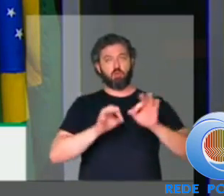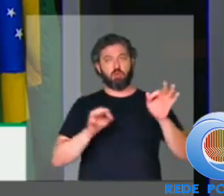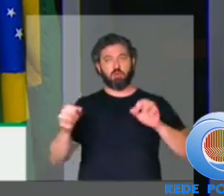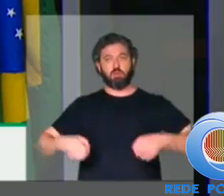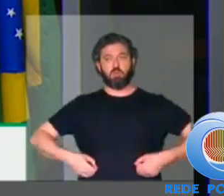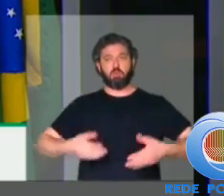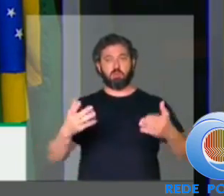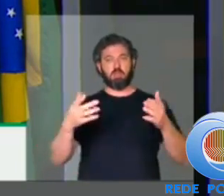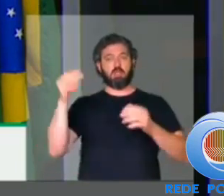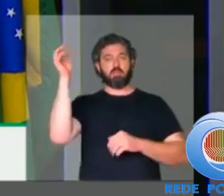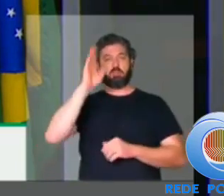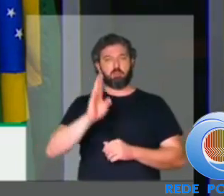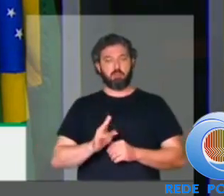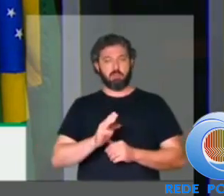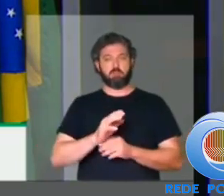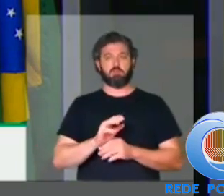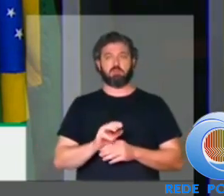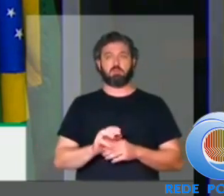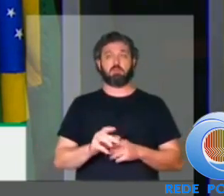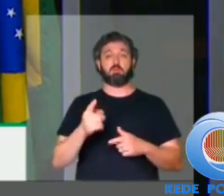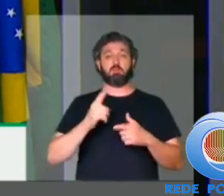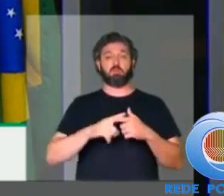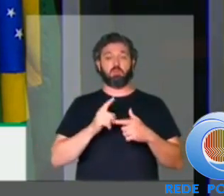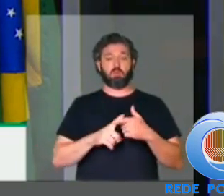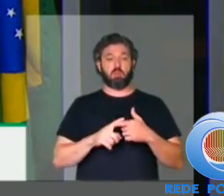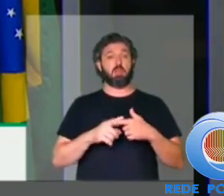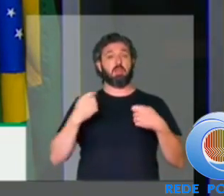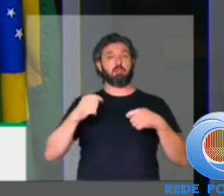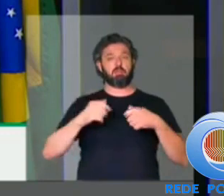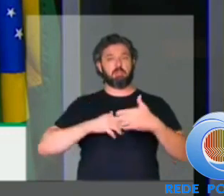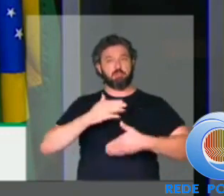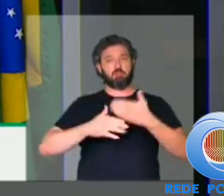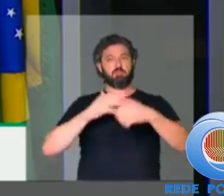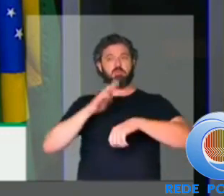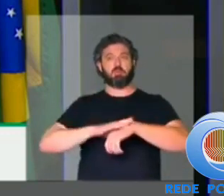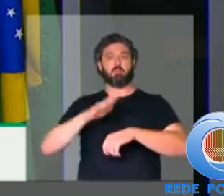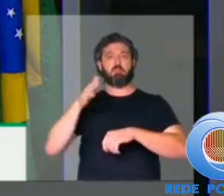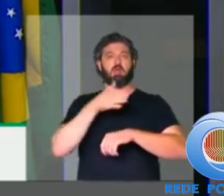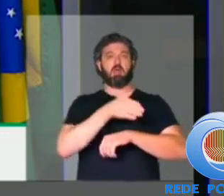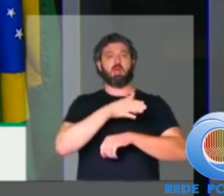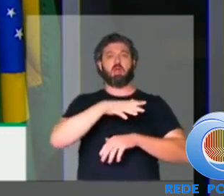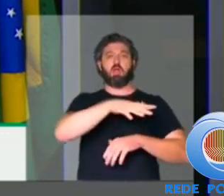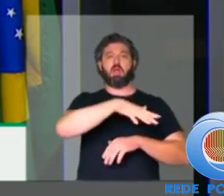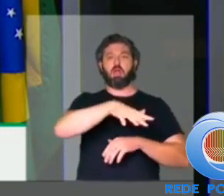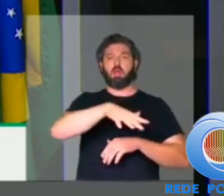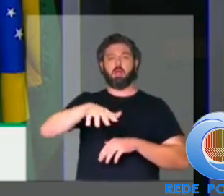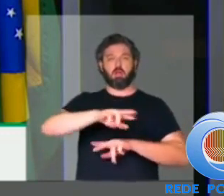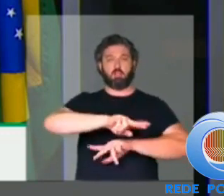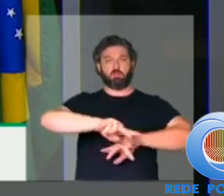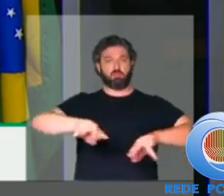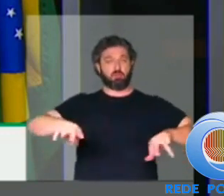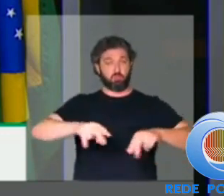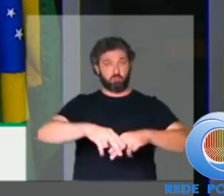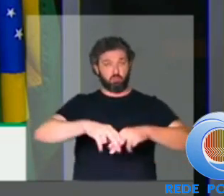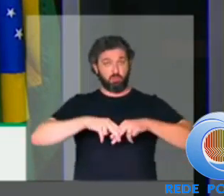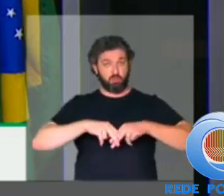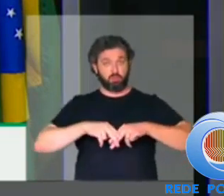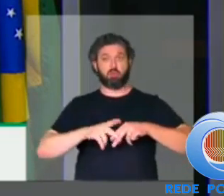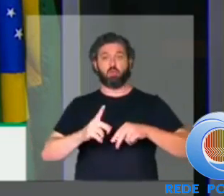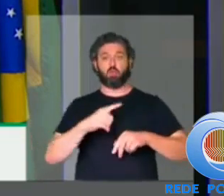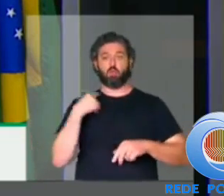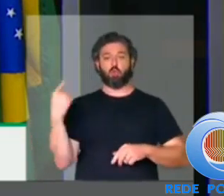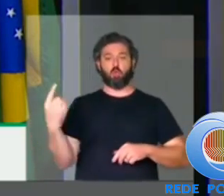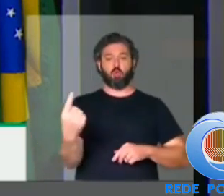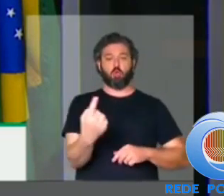as despesas do nosso país, para que ele se desenvolva em todos os setores. Por isso,